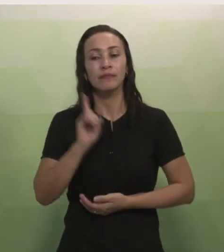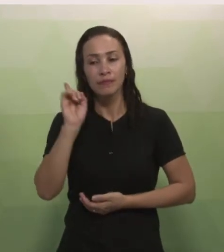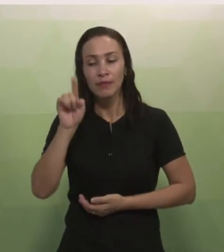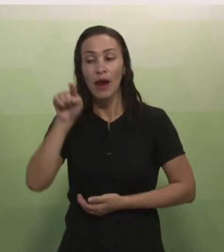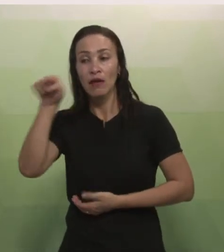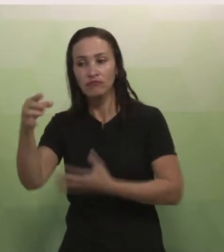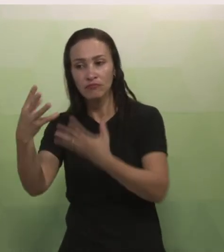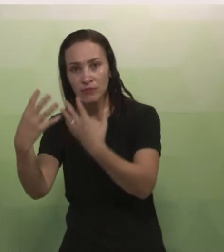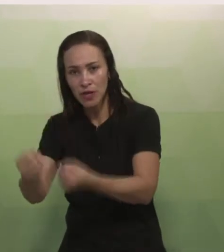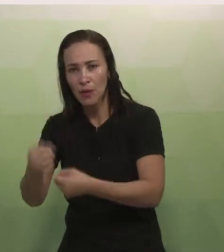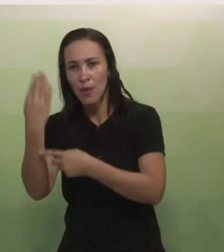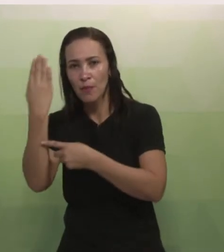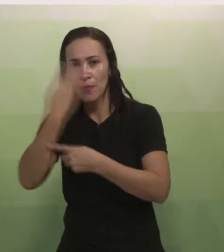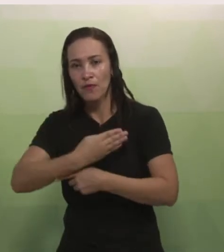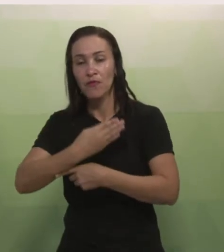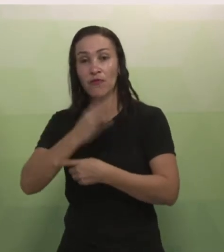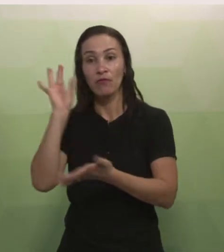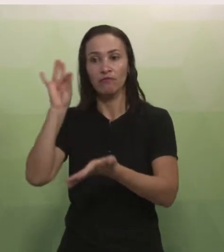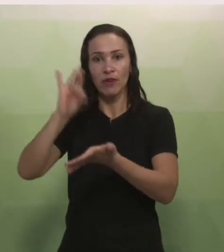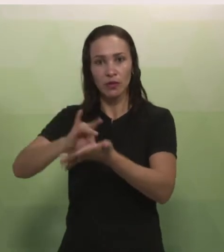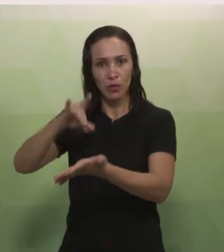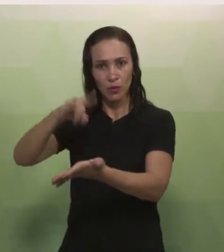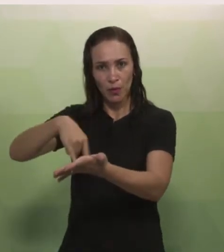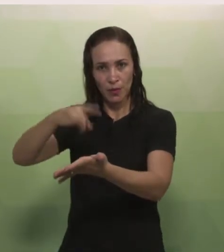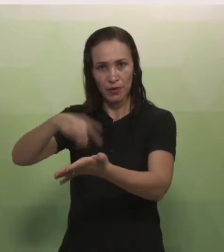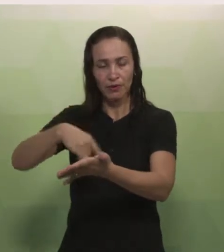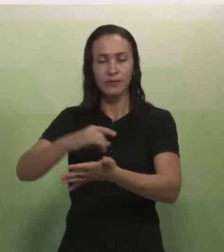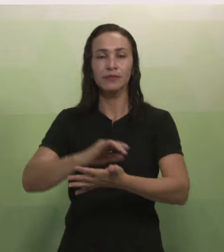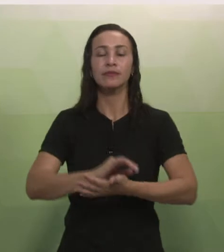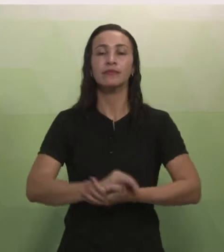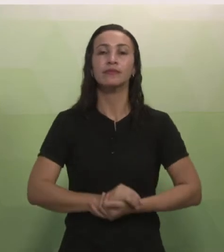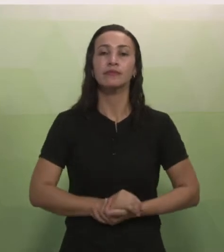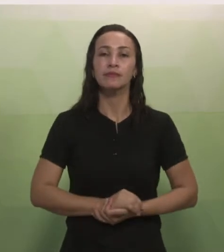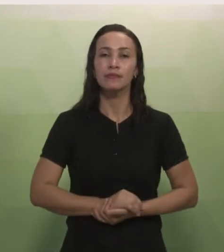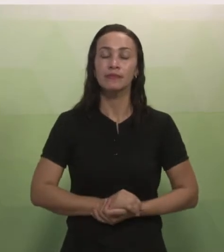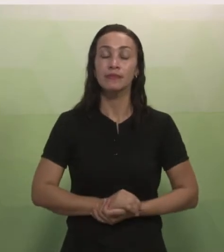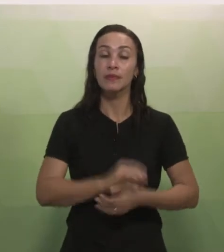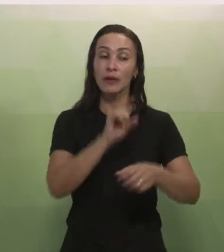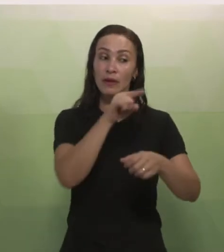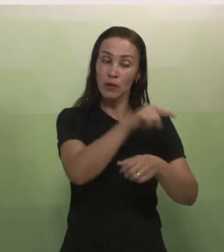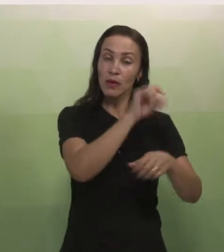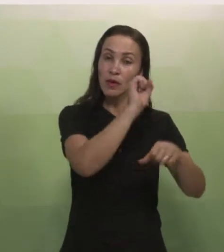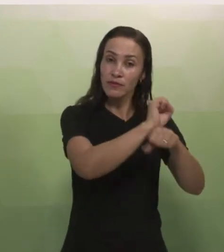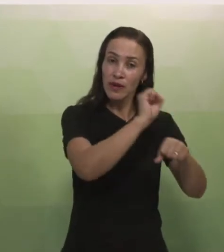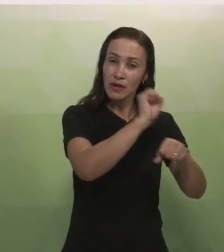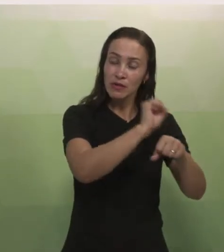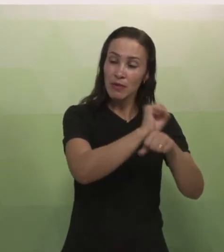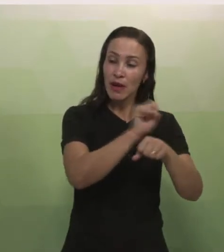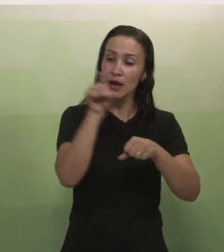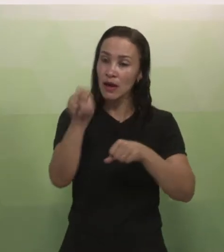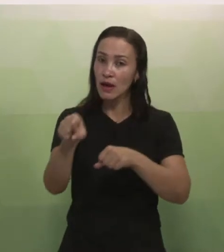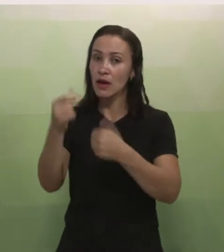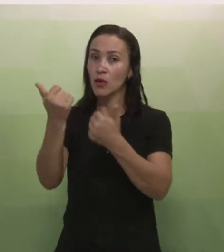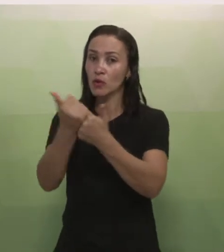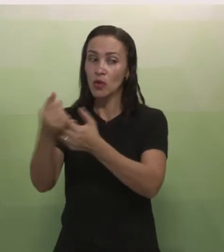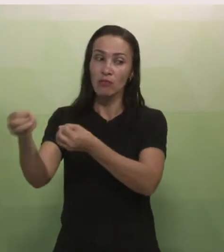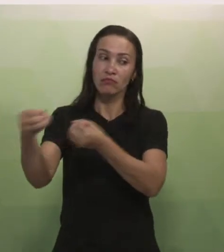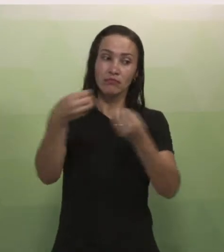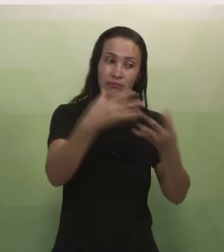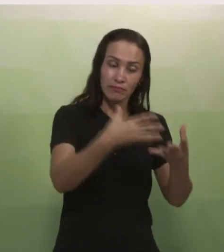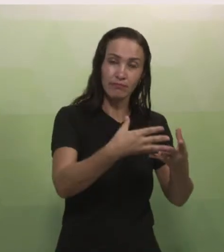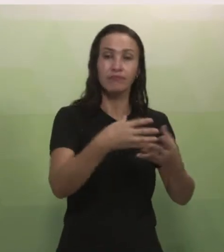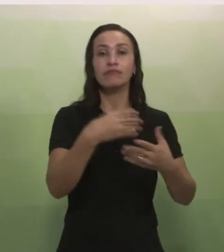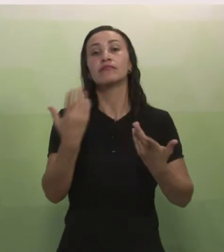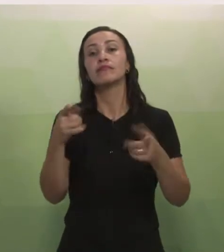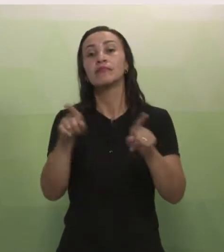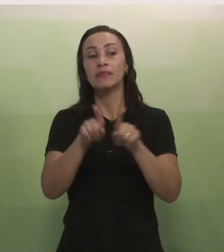seja validado e comprovado a autenticidade. Aguardar devolutiva para saber se haverá